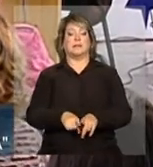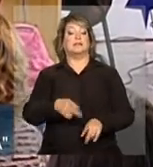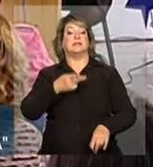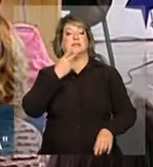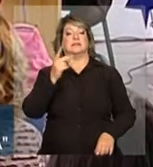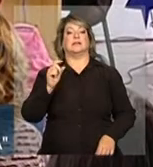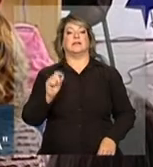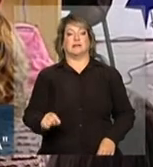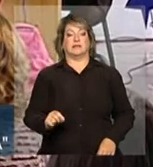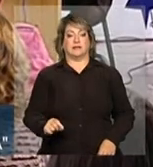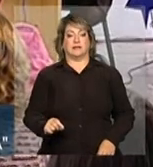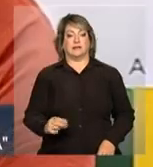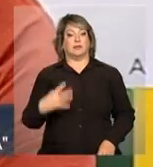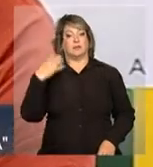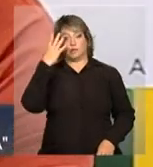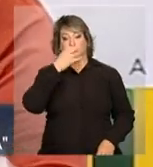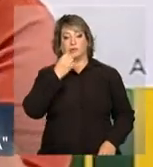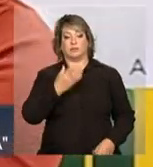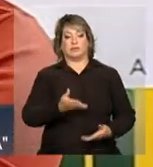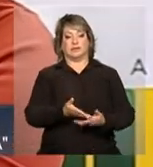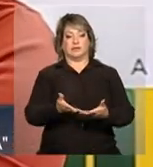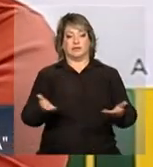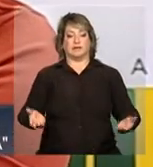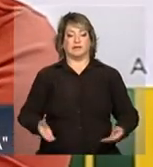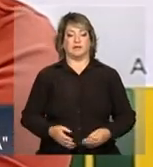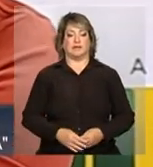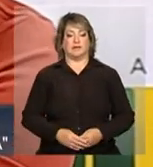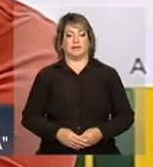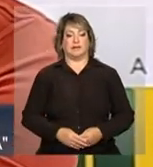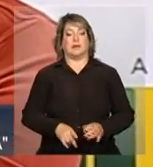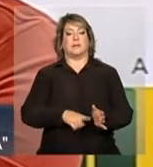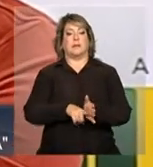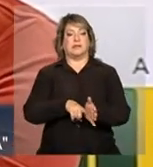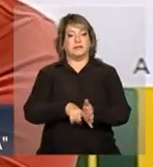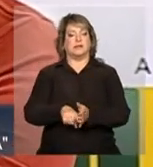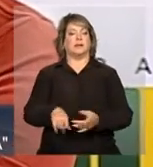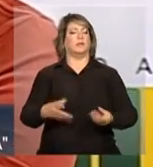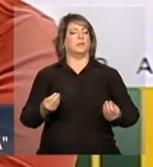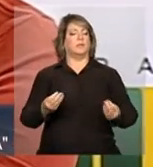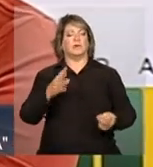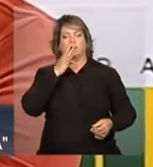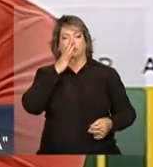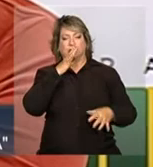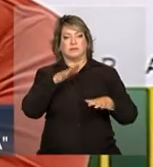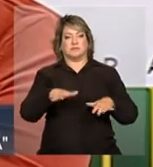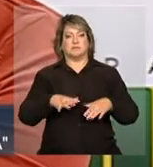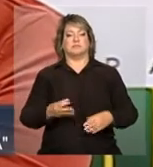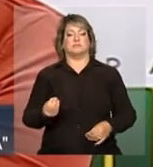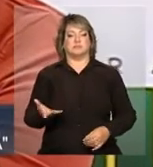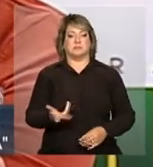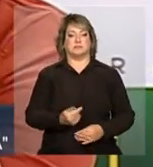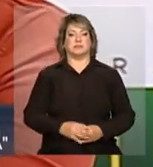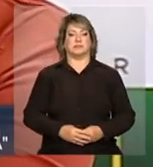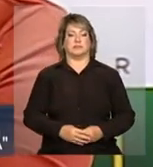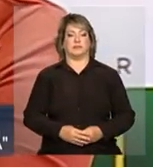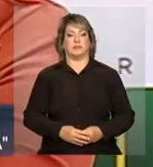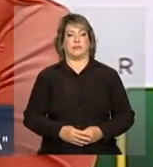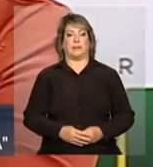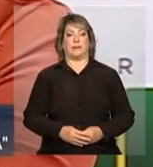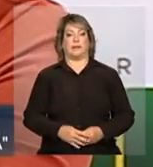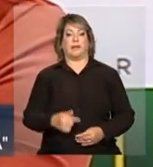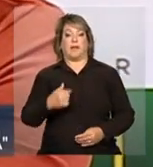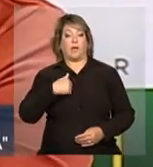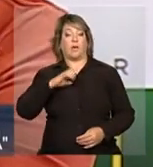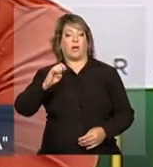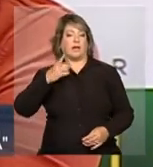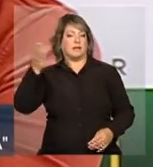da beleza dessa pesquisa. Ela é muito interessante. Eu, quando fui